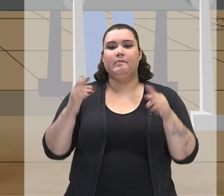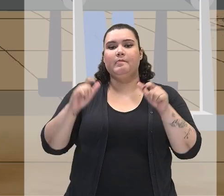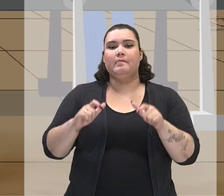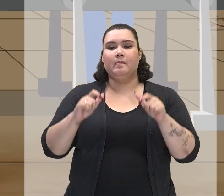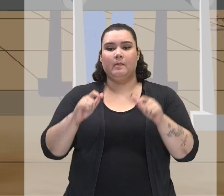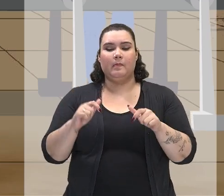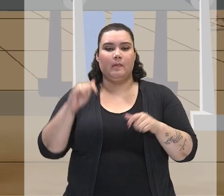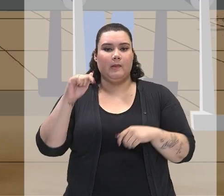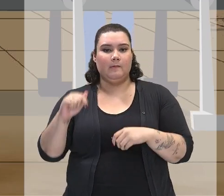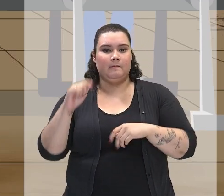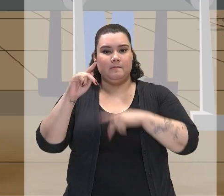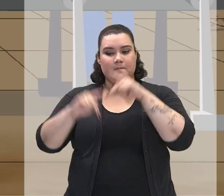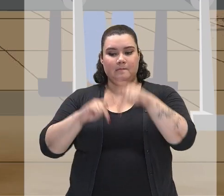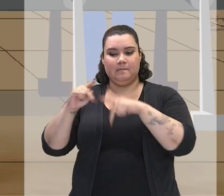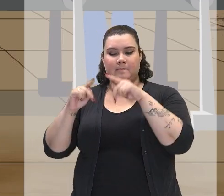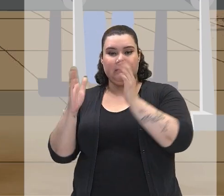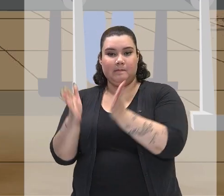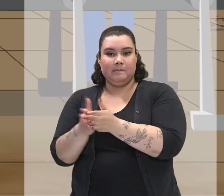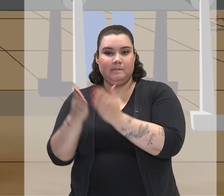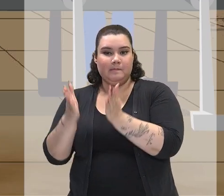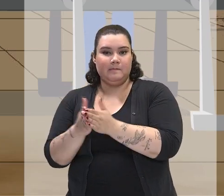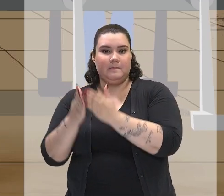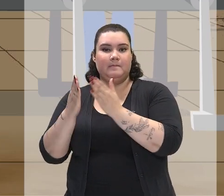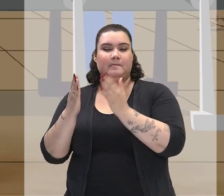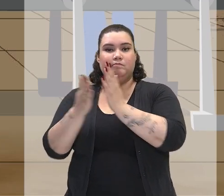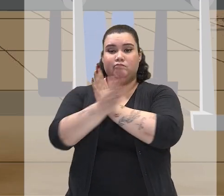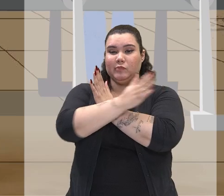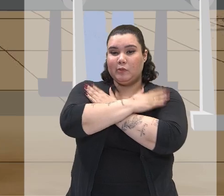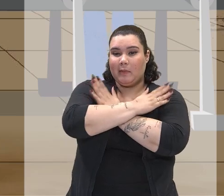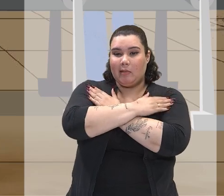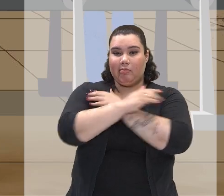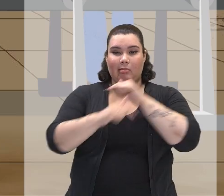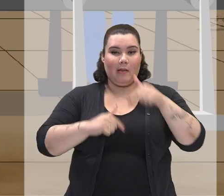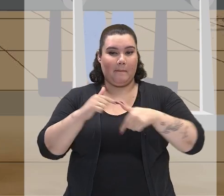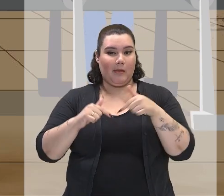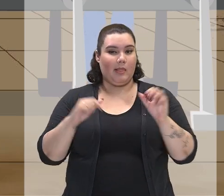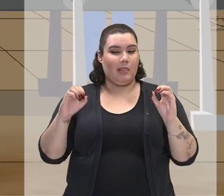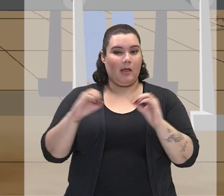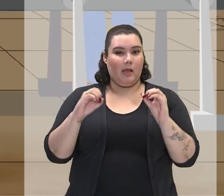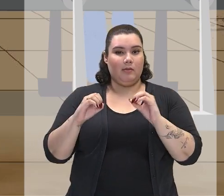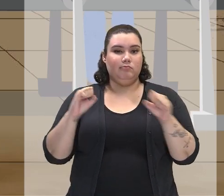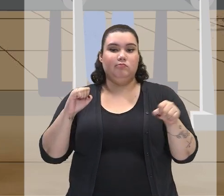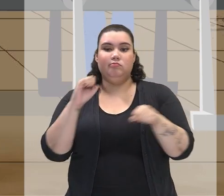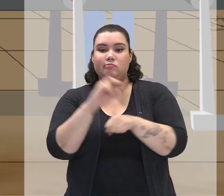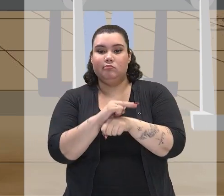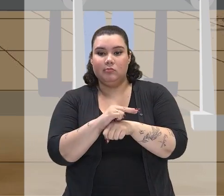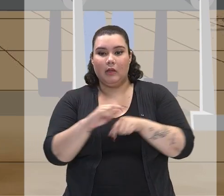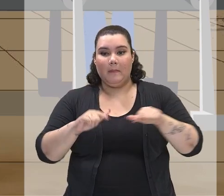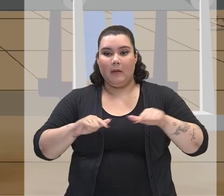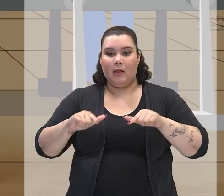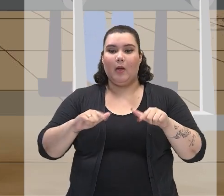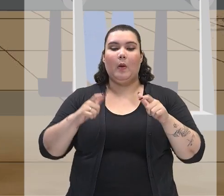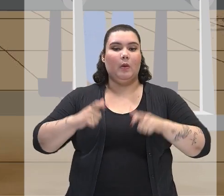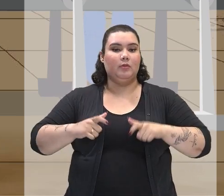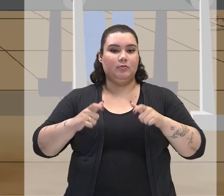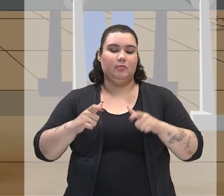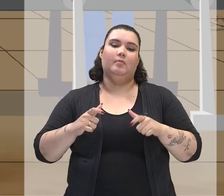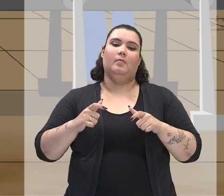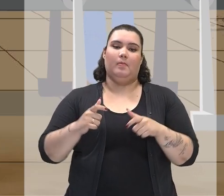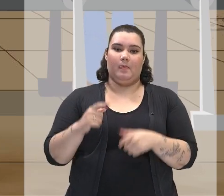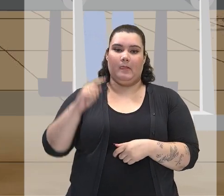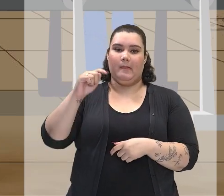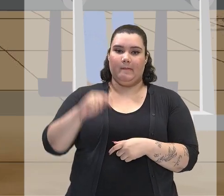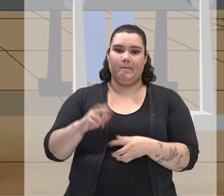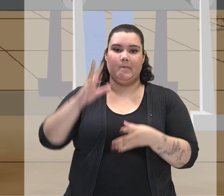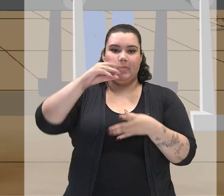essa massa de pessoas empobrecidas, desempregadas e necessitadas vão se empregar? Exatamente, no trabalho